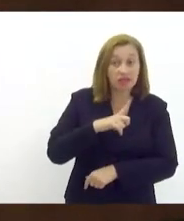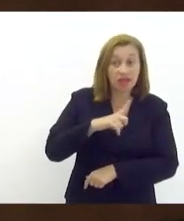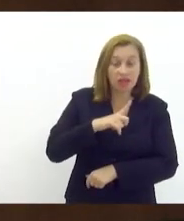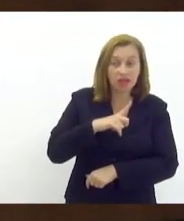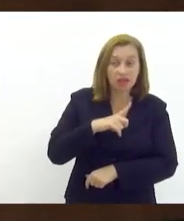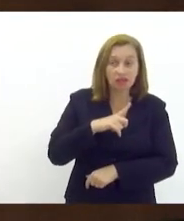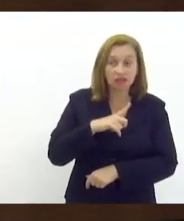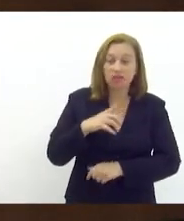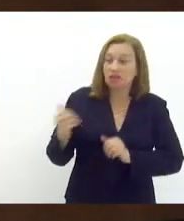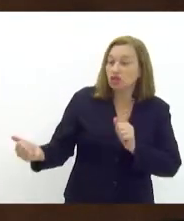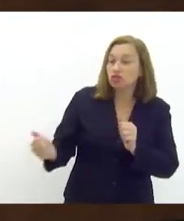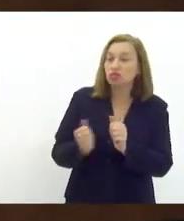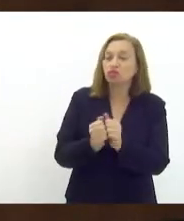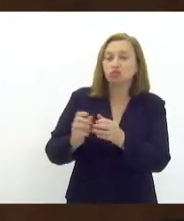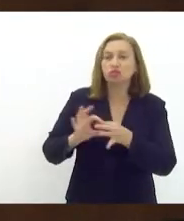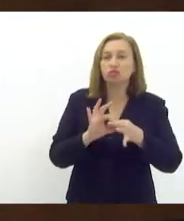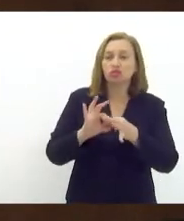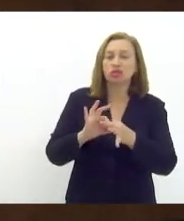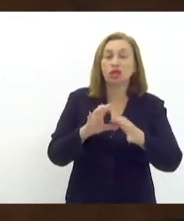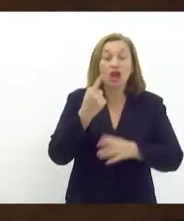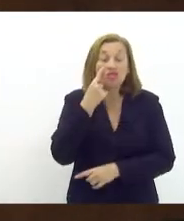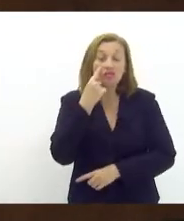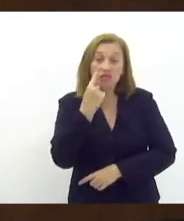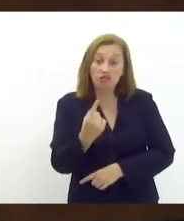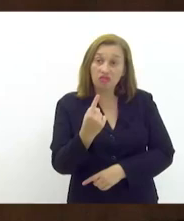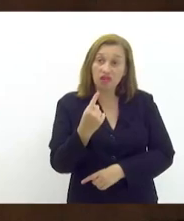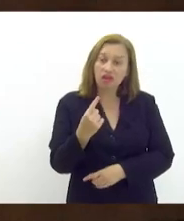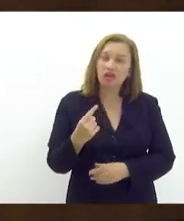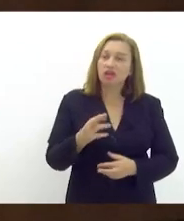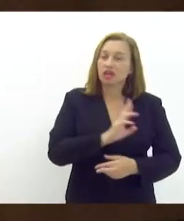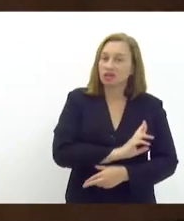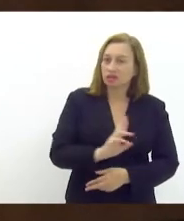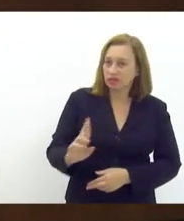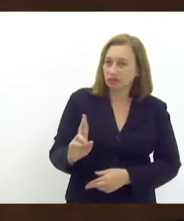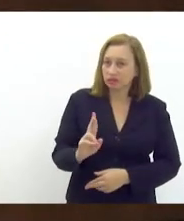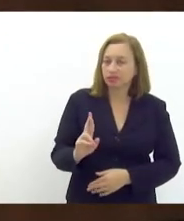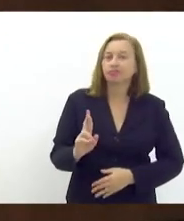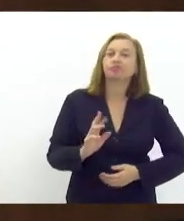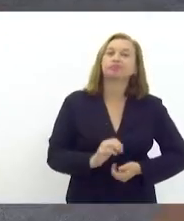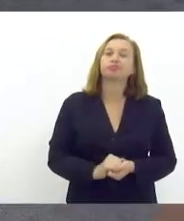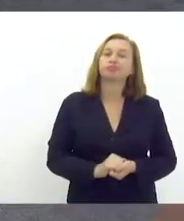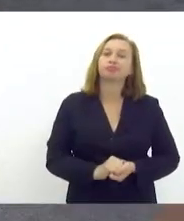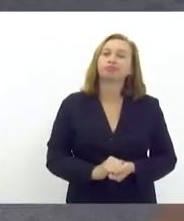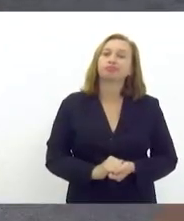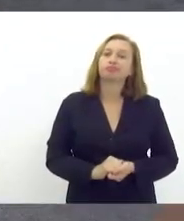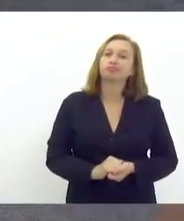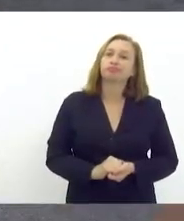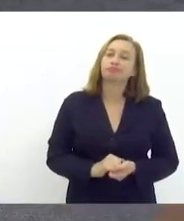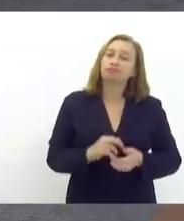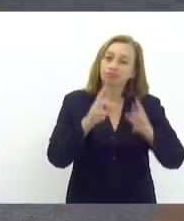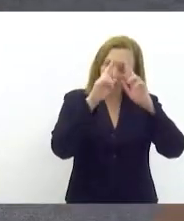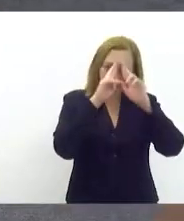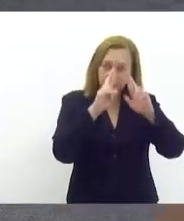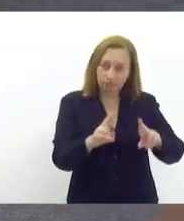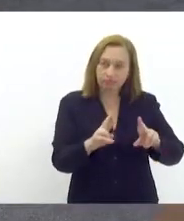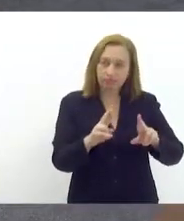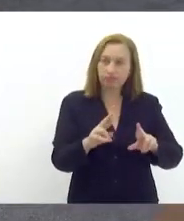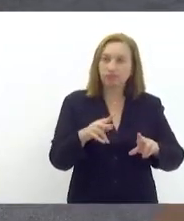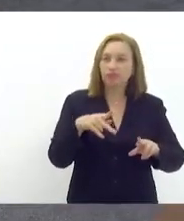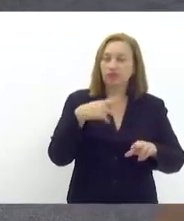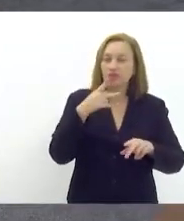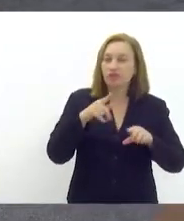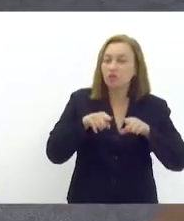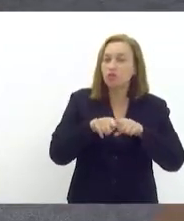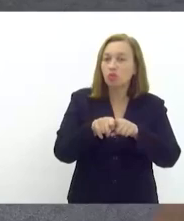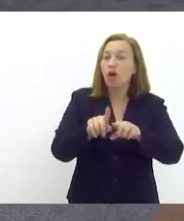eles se confraternizaram então a gente vê que as religiões entre si muitas vezes se respeitam fala a mesma linha